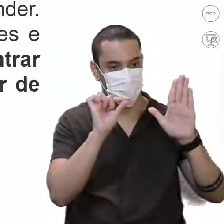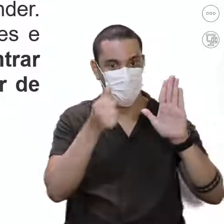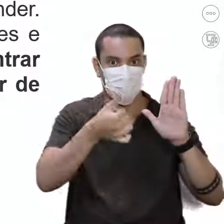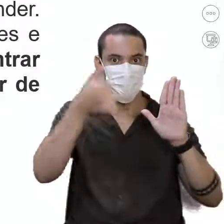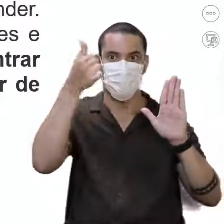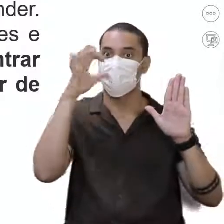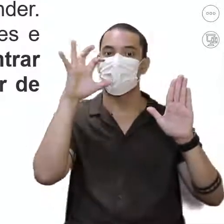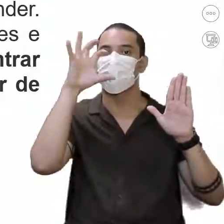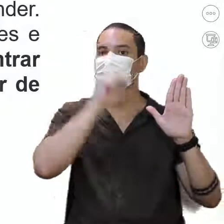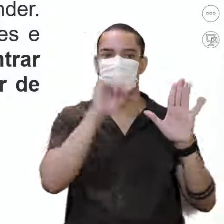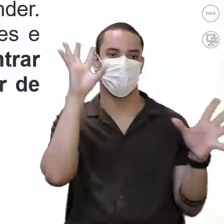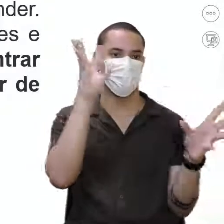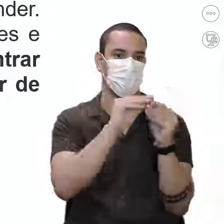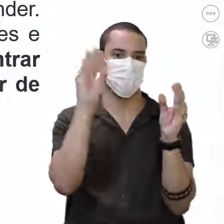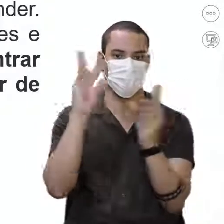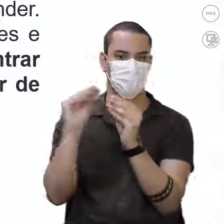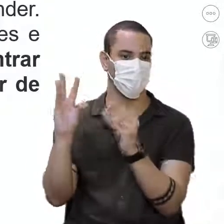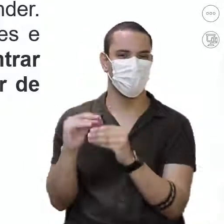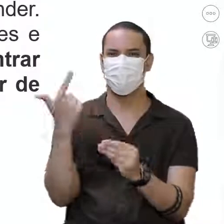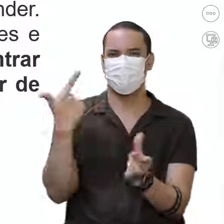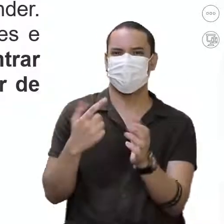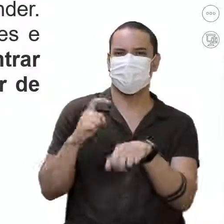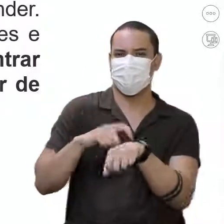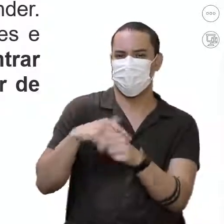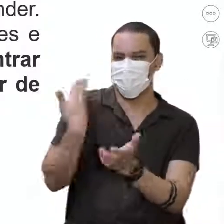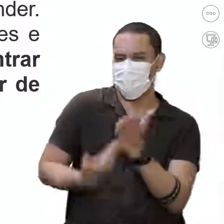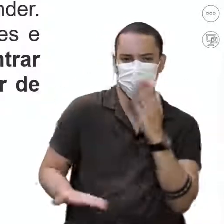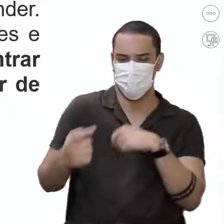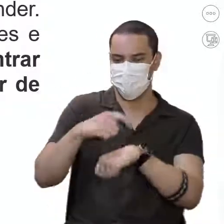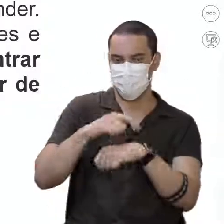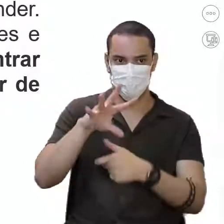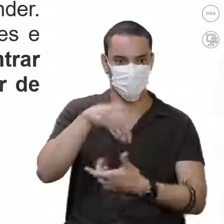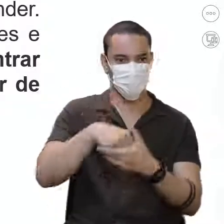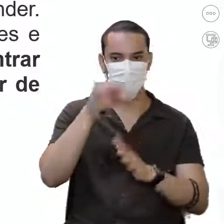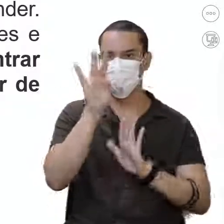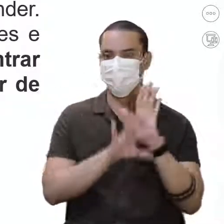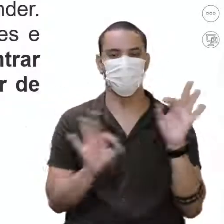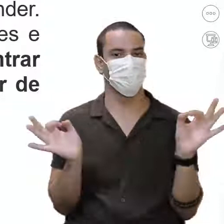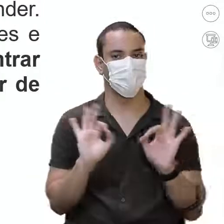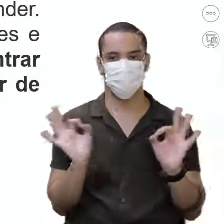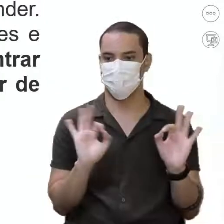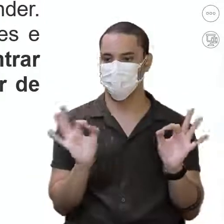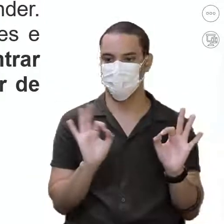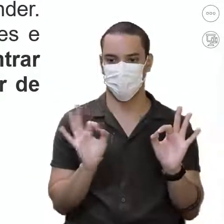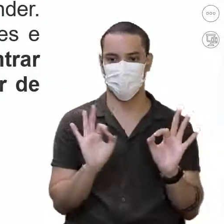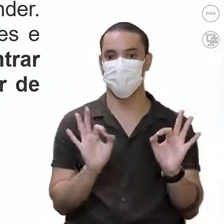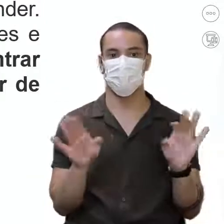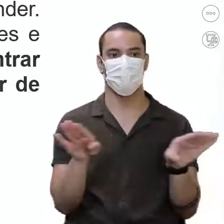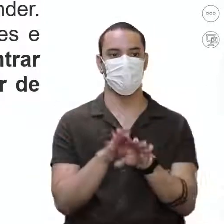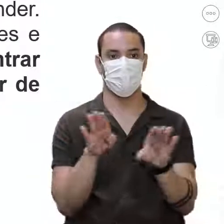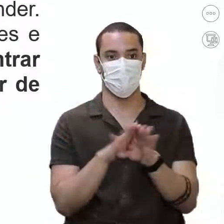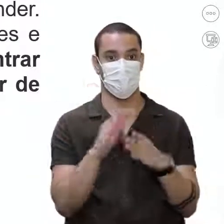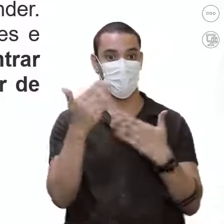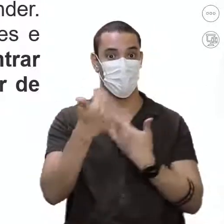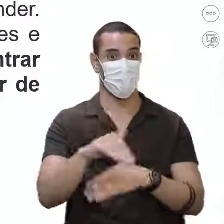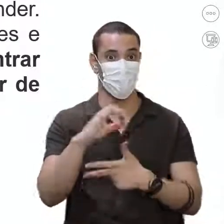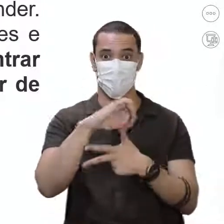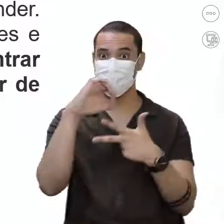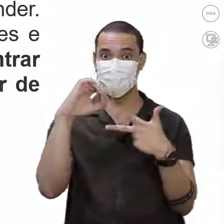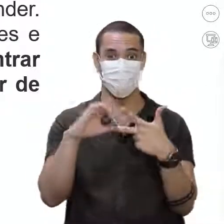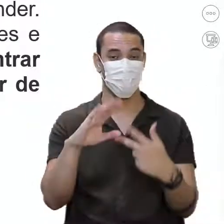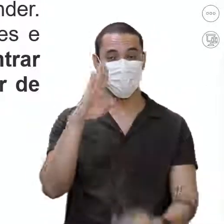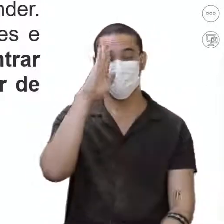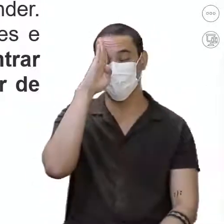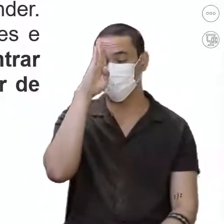do skimming. Você não passa muito tempo no texto, você não perde esse tempo todo no texto. E quando se trata de prova do Enem,